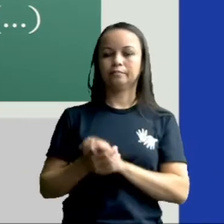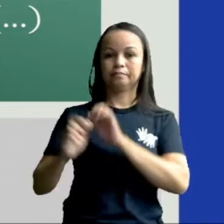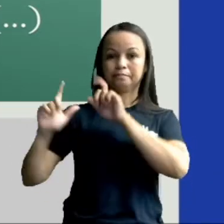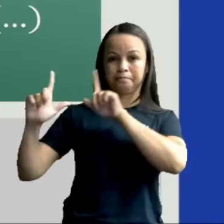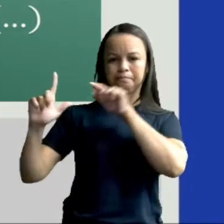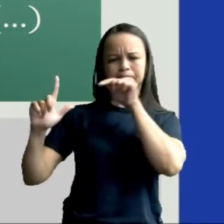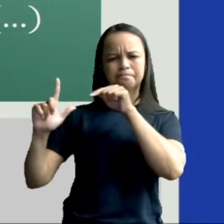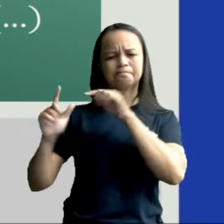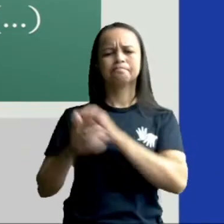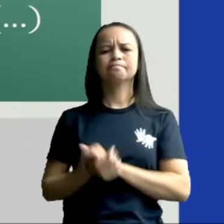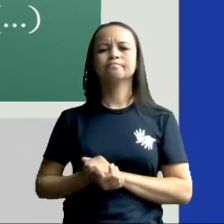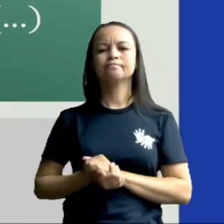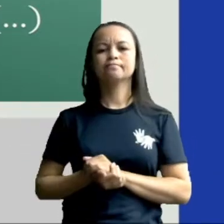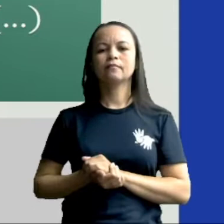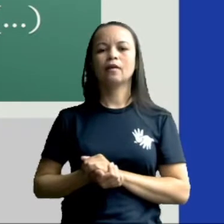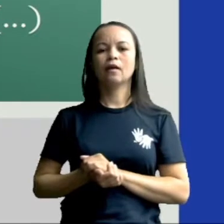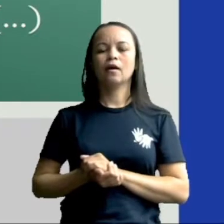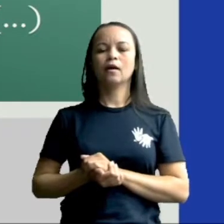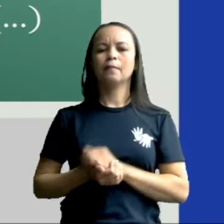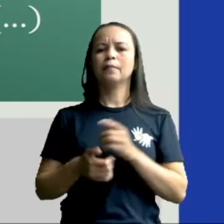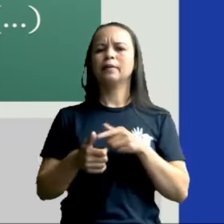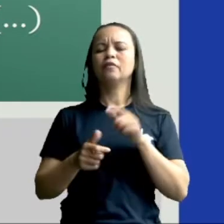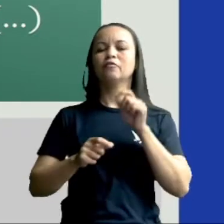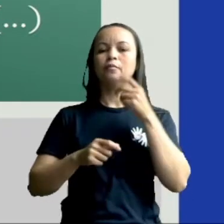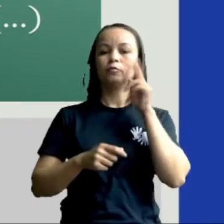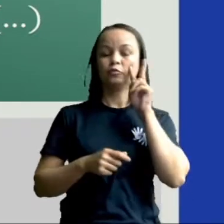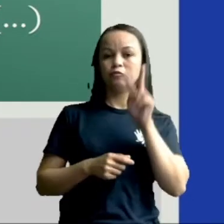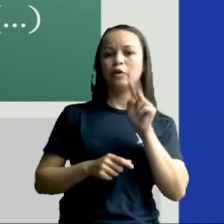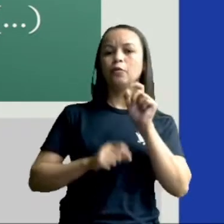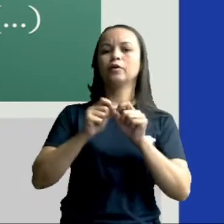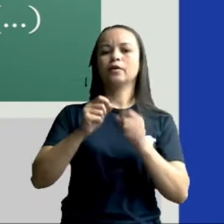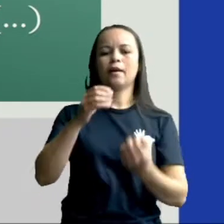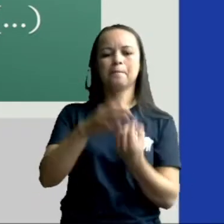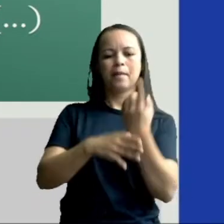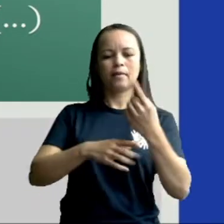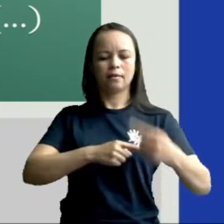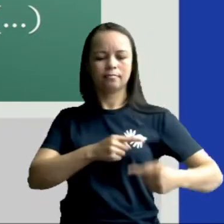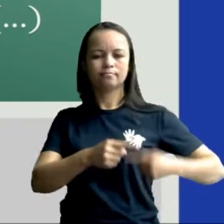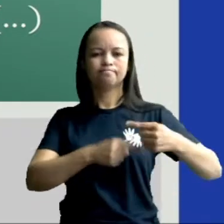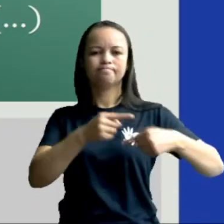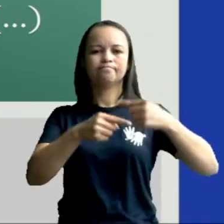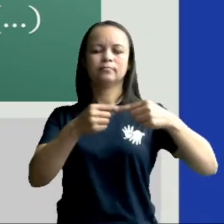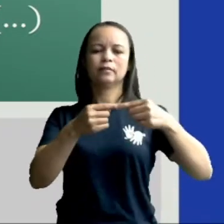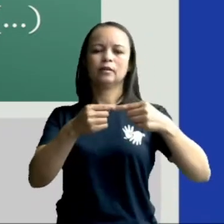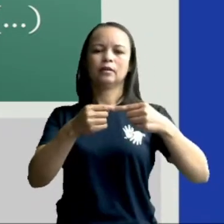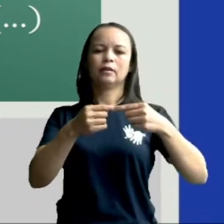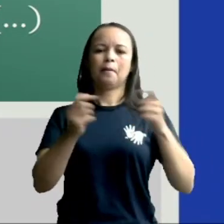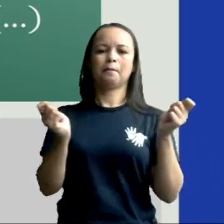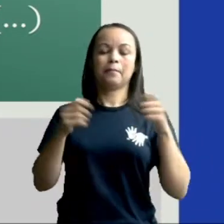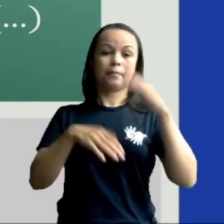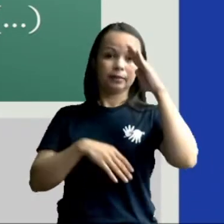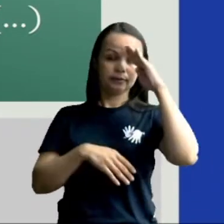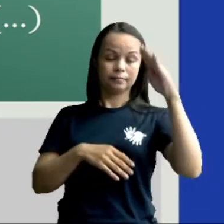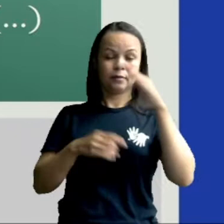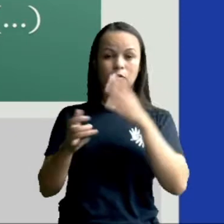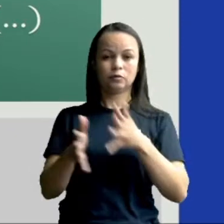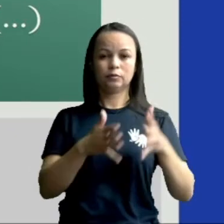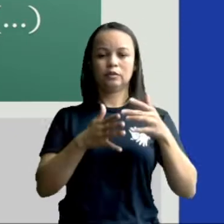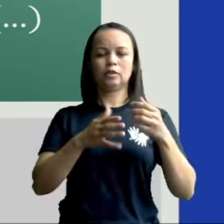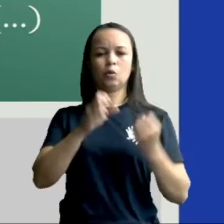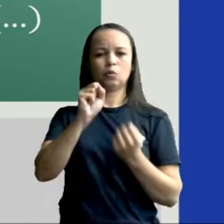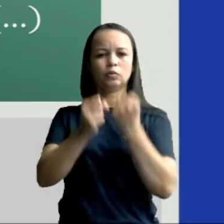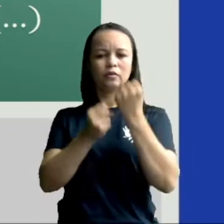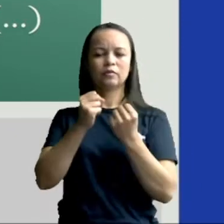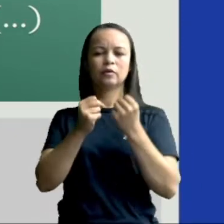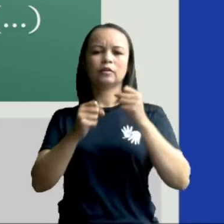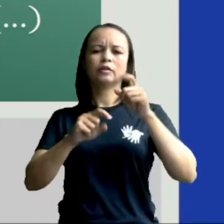Seguindo, primeiro, vamos ver o que é matéria-prima. A principal substância que é utilizada na fabricação